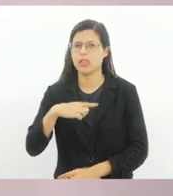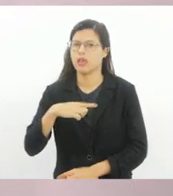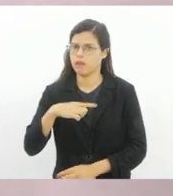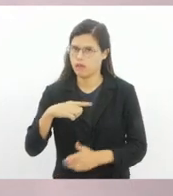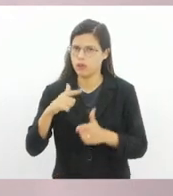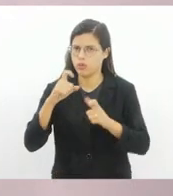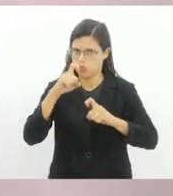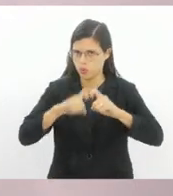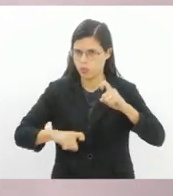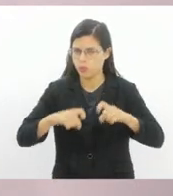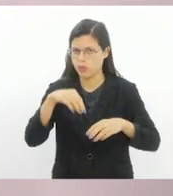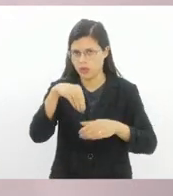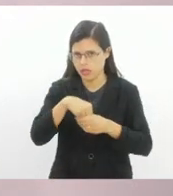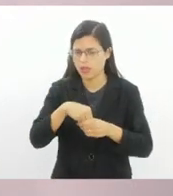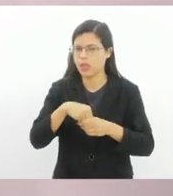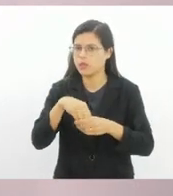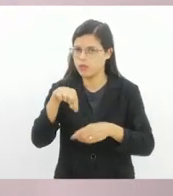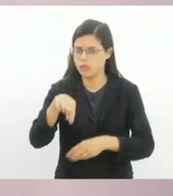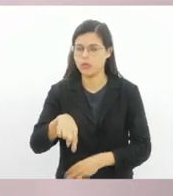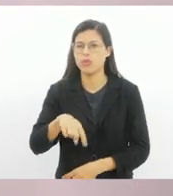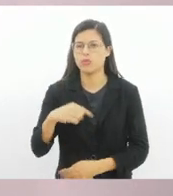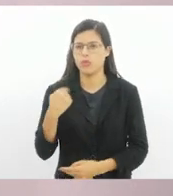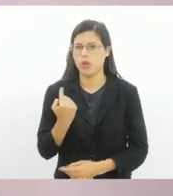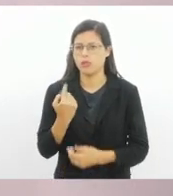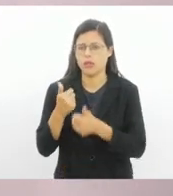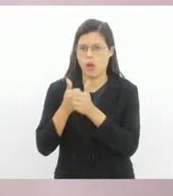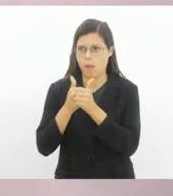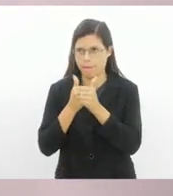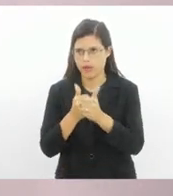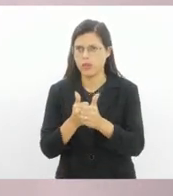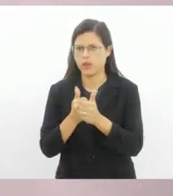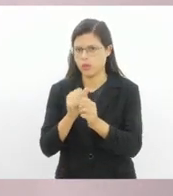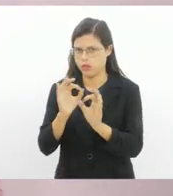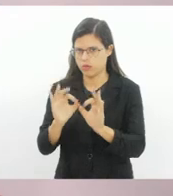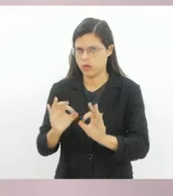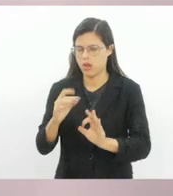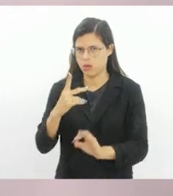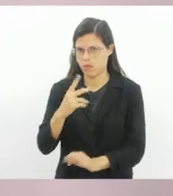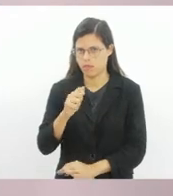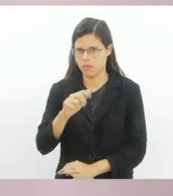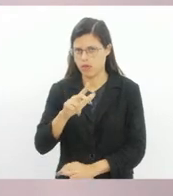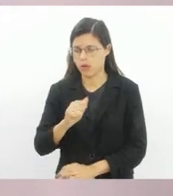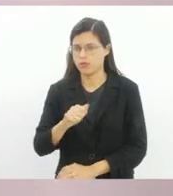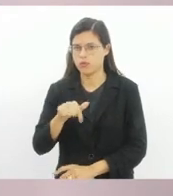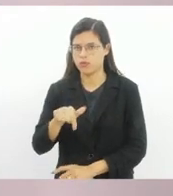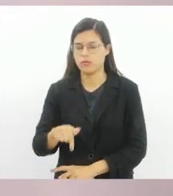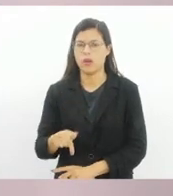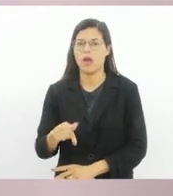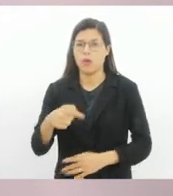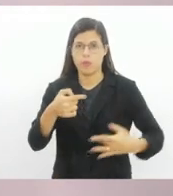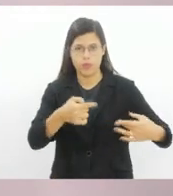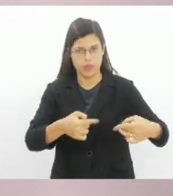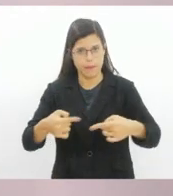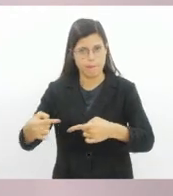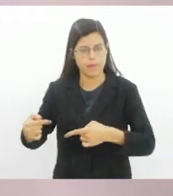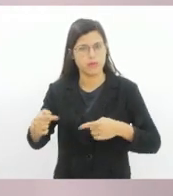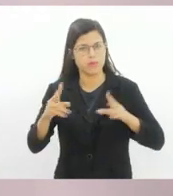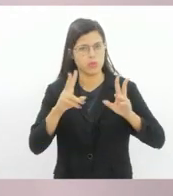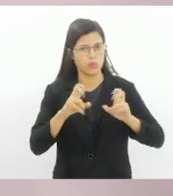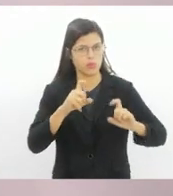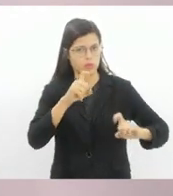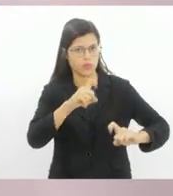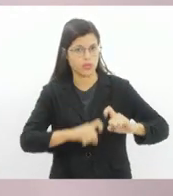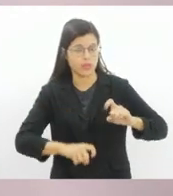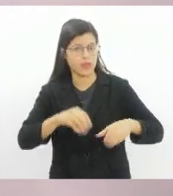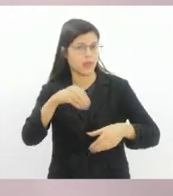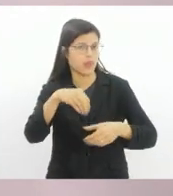DEGASE, inclusive estamos acompanhando, né, Paula Mayra, mais um debate sobre estupro dentro do